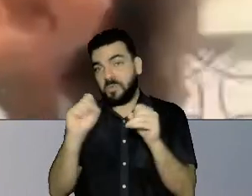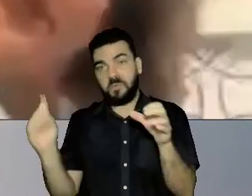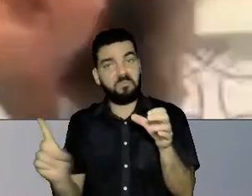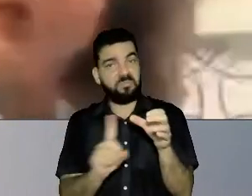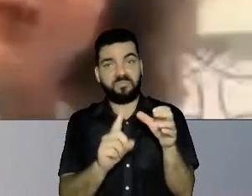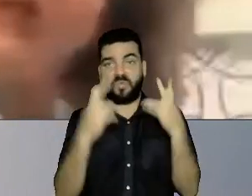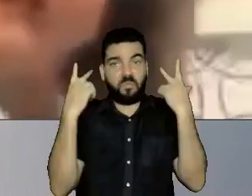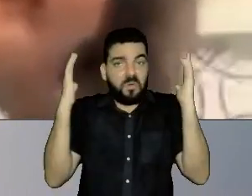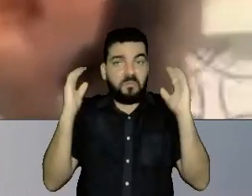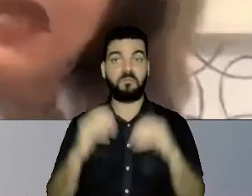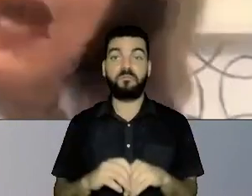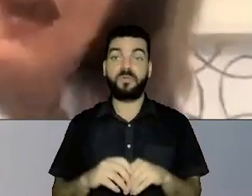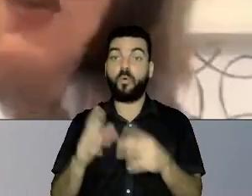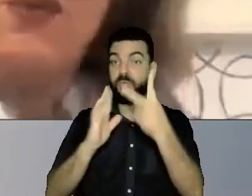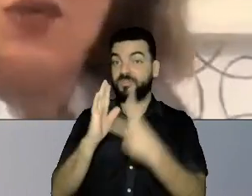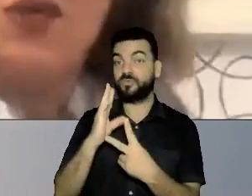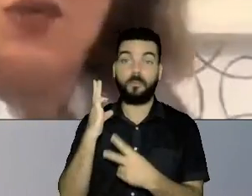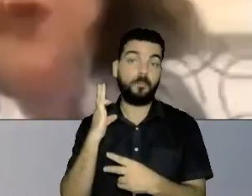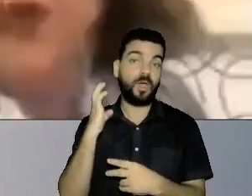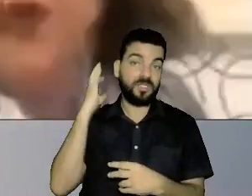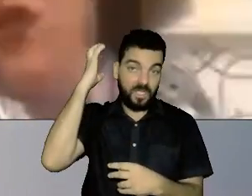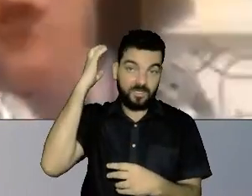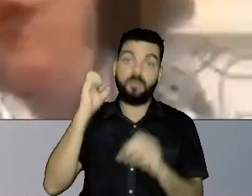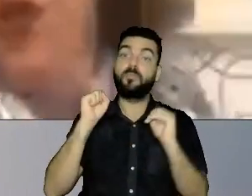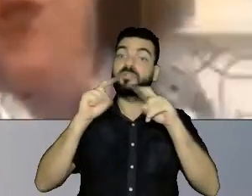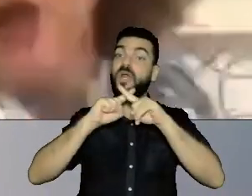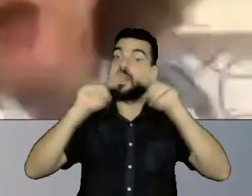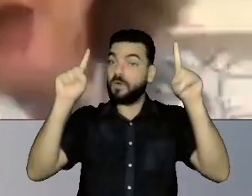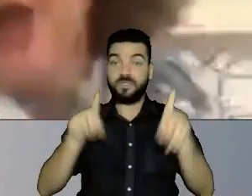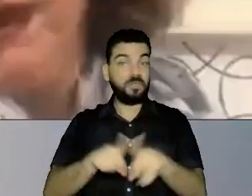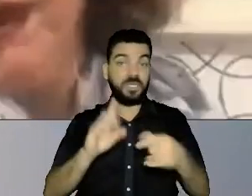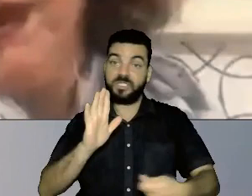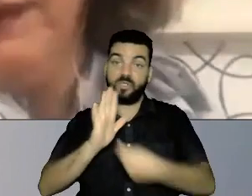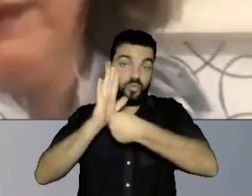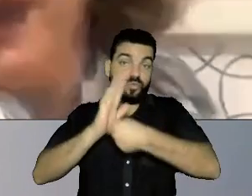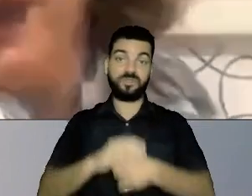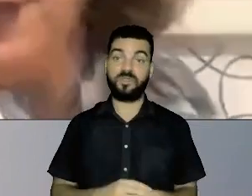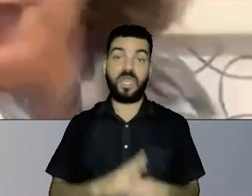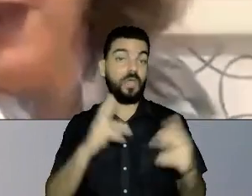Marielle, elas também podem denunciar, como o grafite geralmente